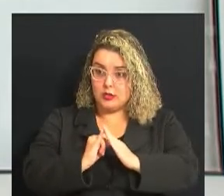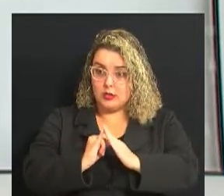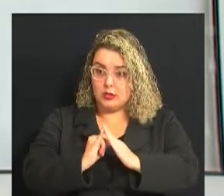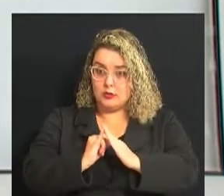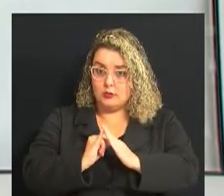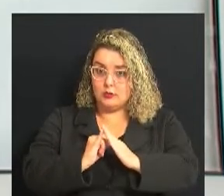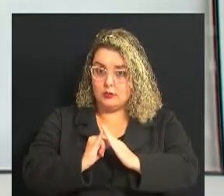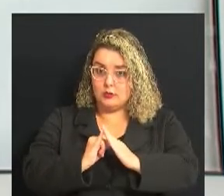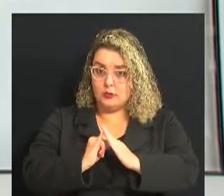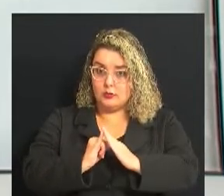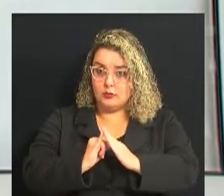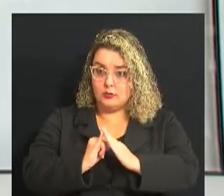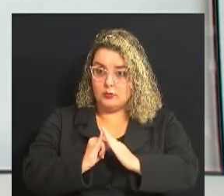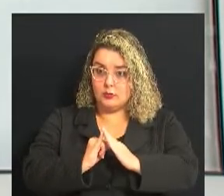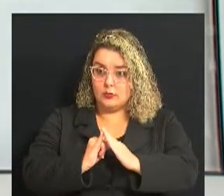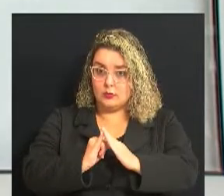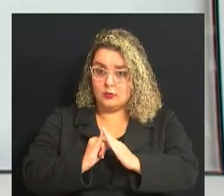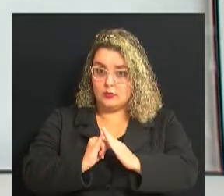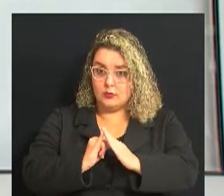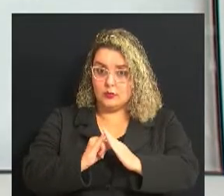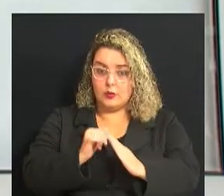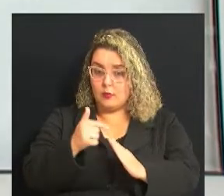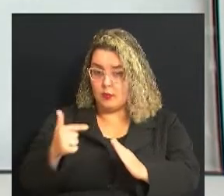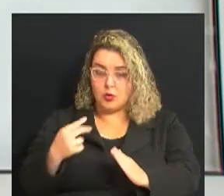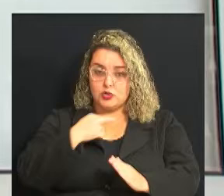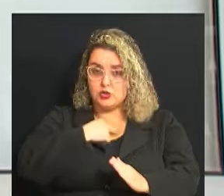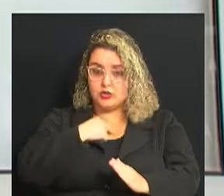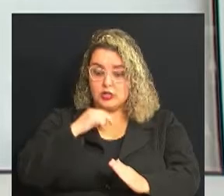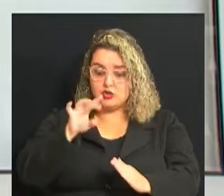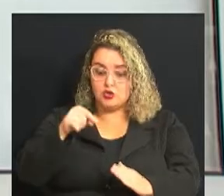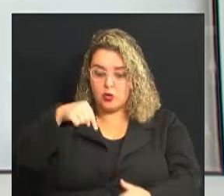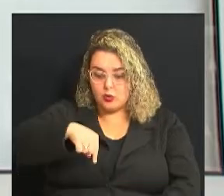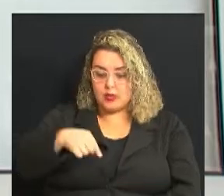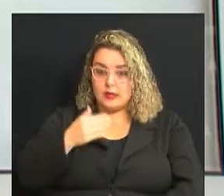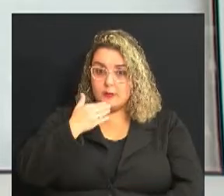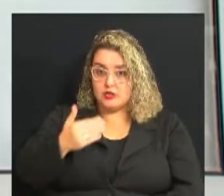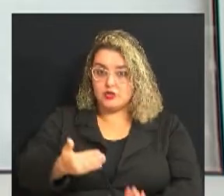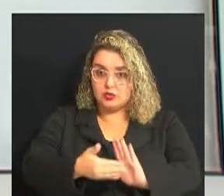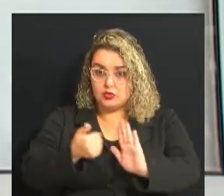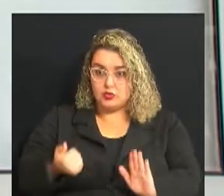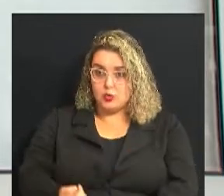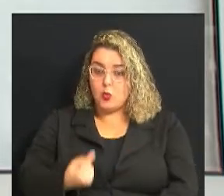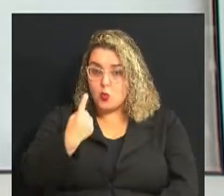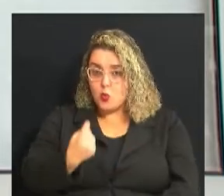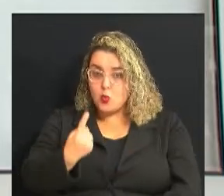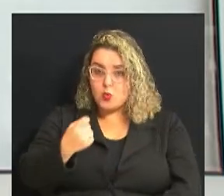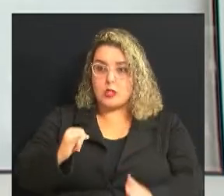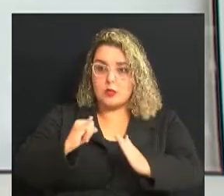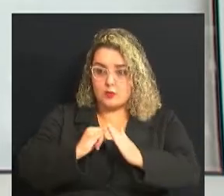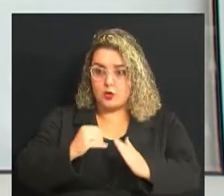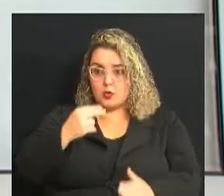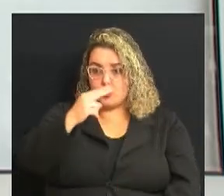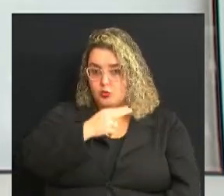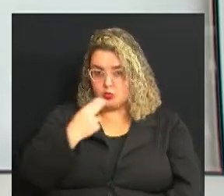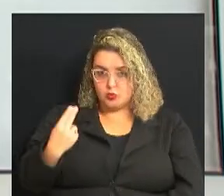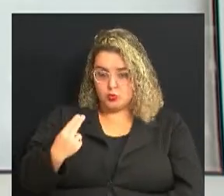objeto do pedido da concessão do benefício, certo? Então ele só pode ter um imóvel em nome dele e é o que ele for